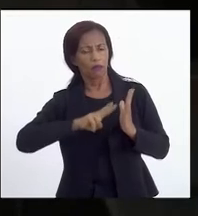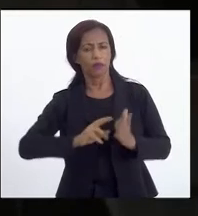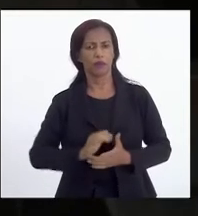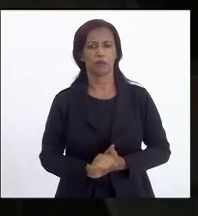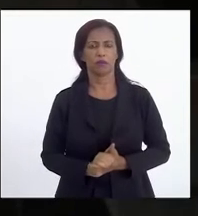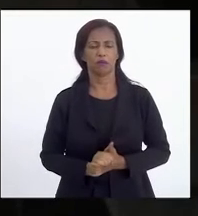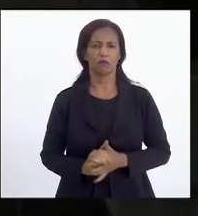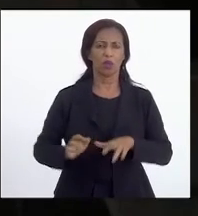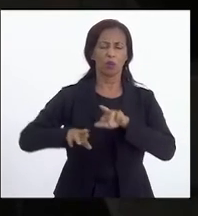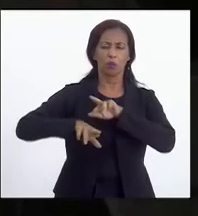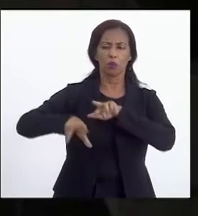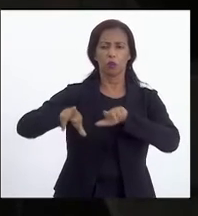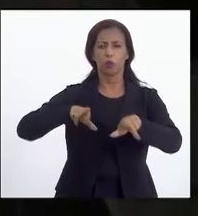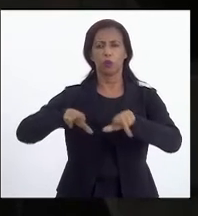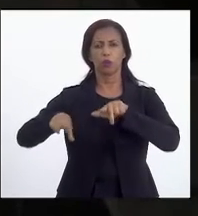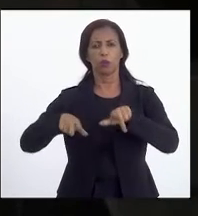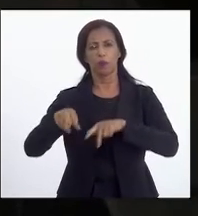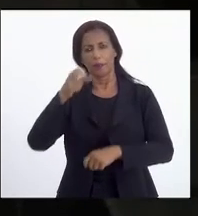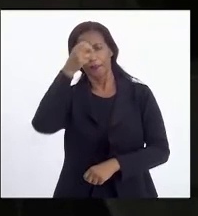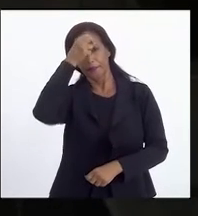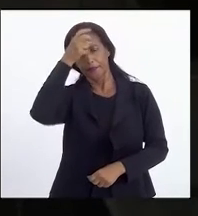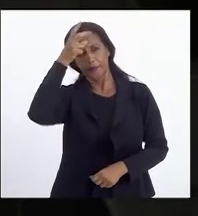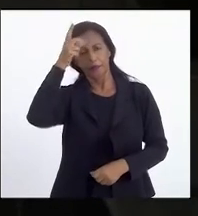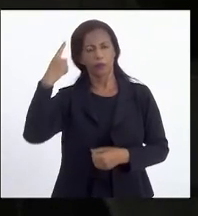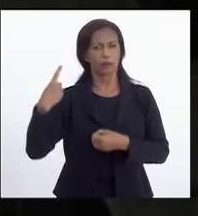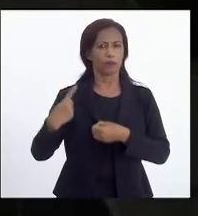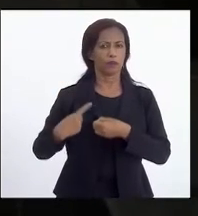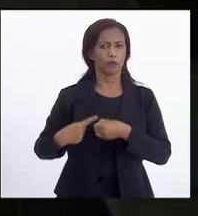que diversos municípios